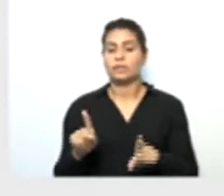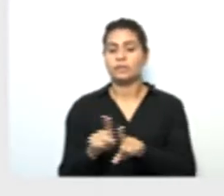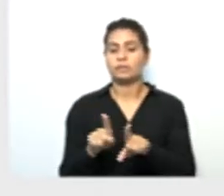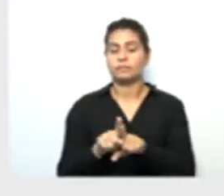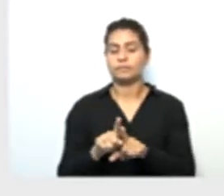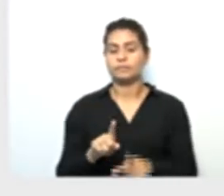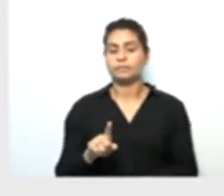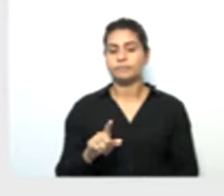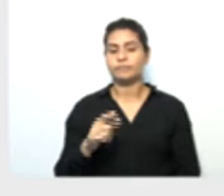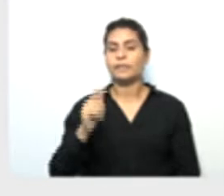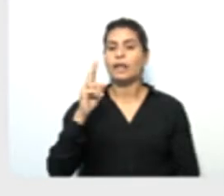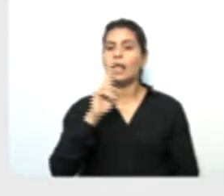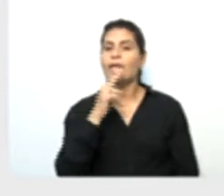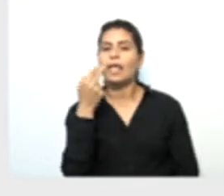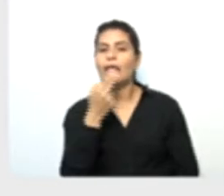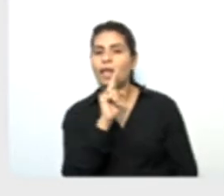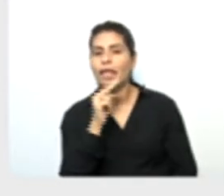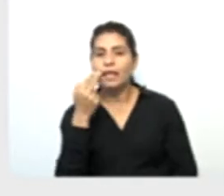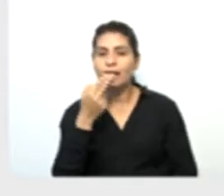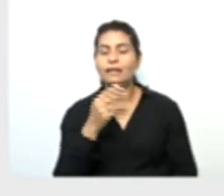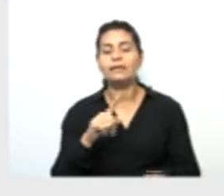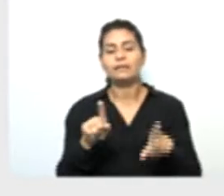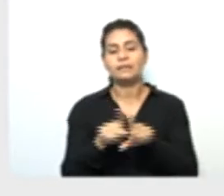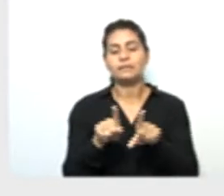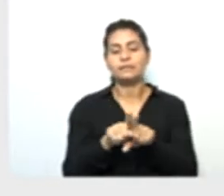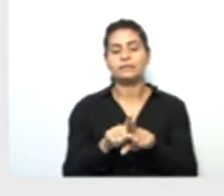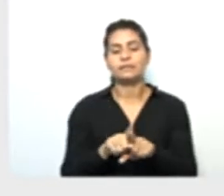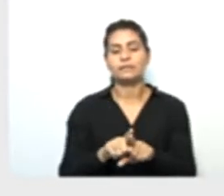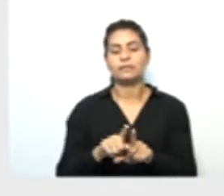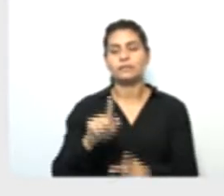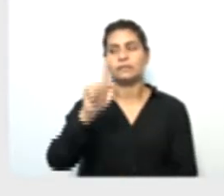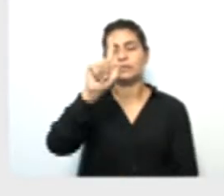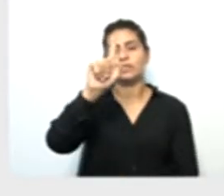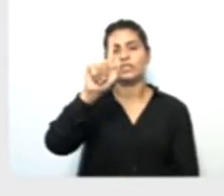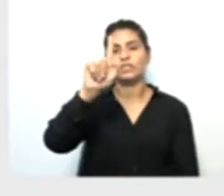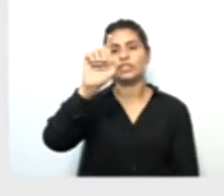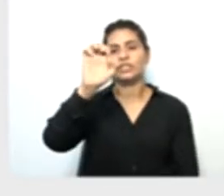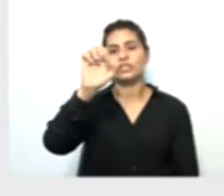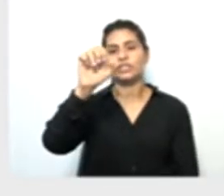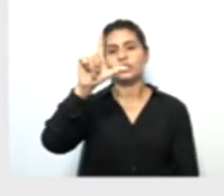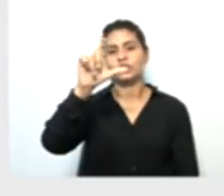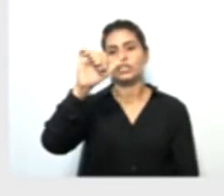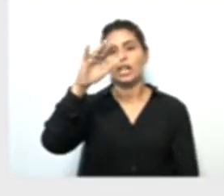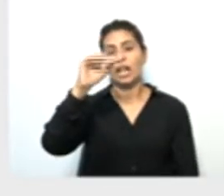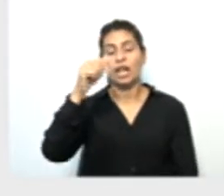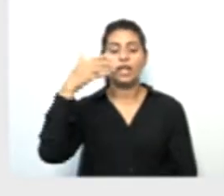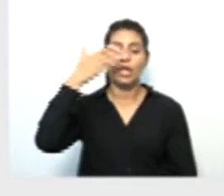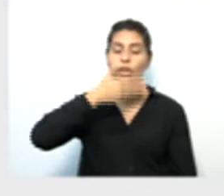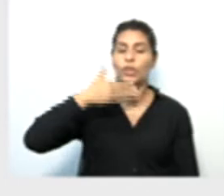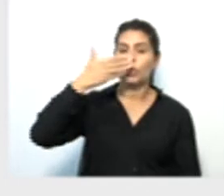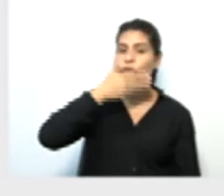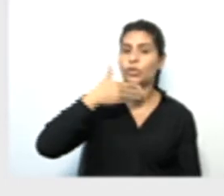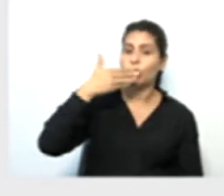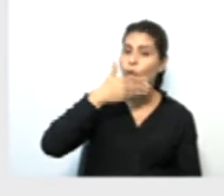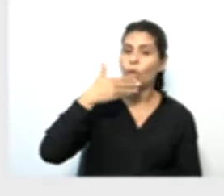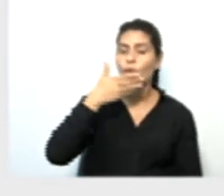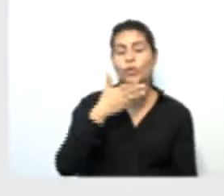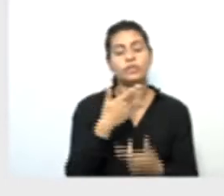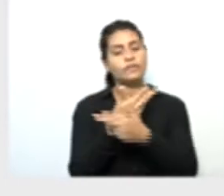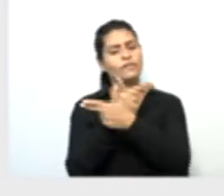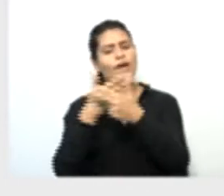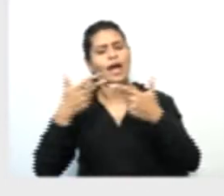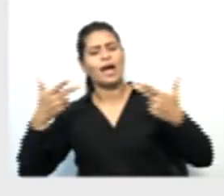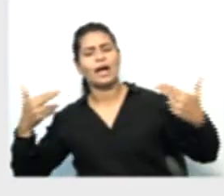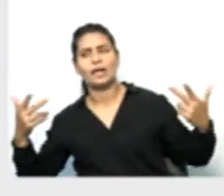produzir picolés, passa a produzir outros produtos derivados, doces, geleias.